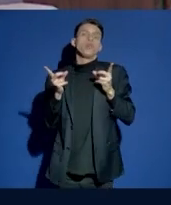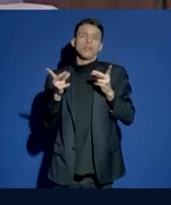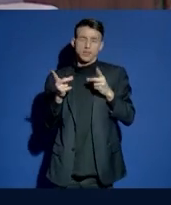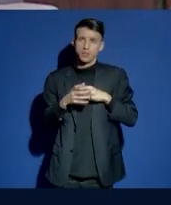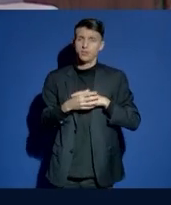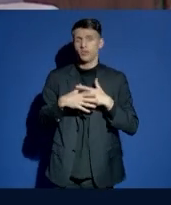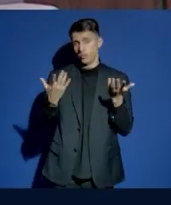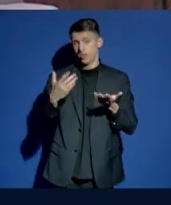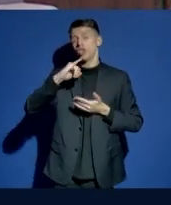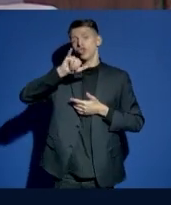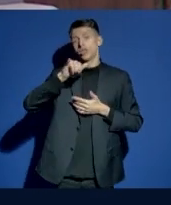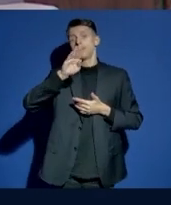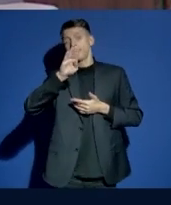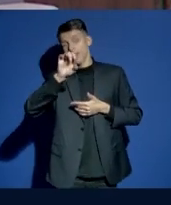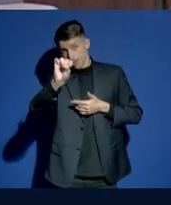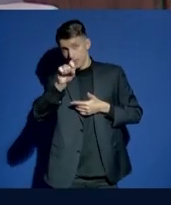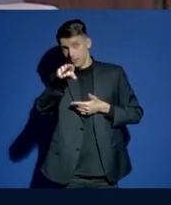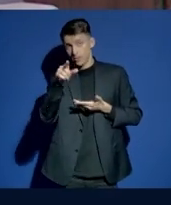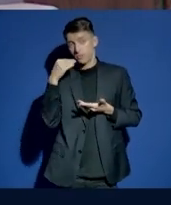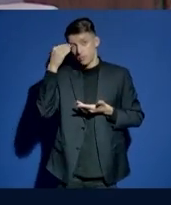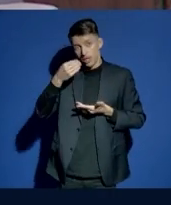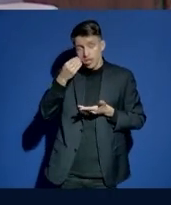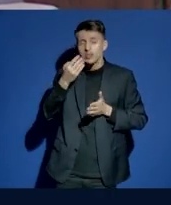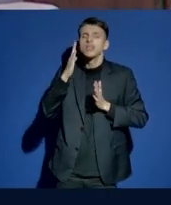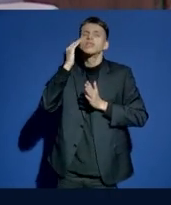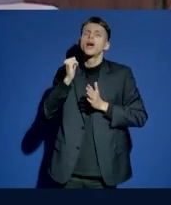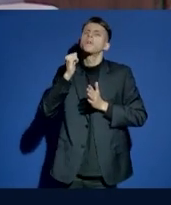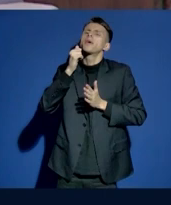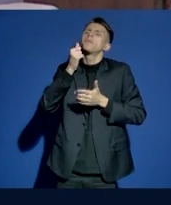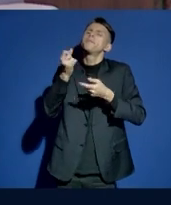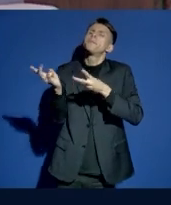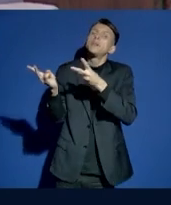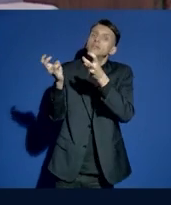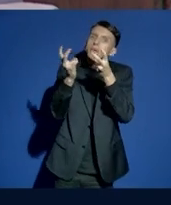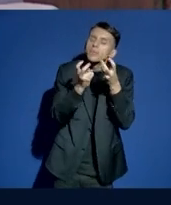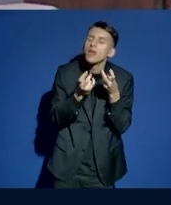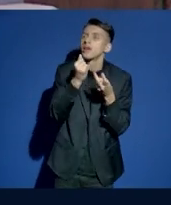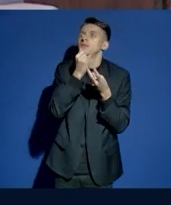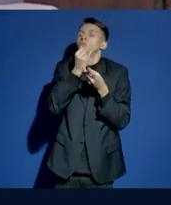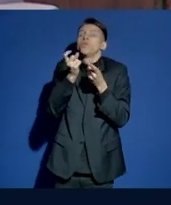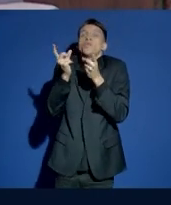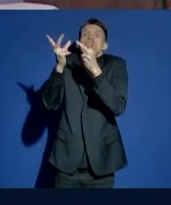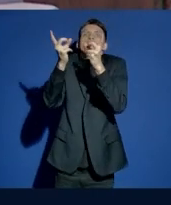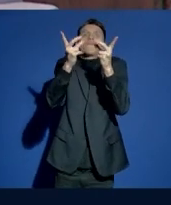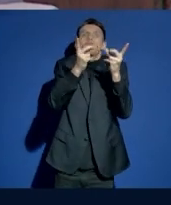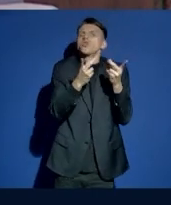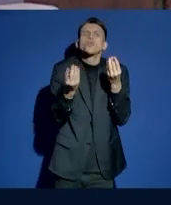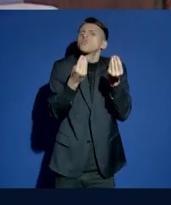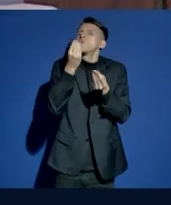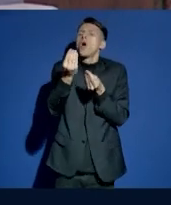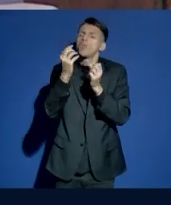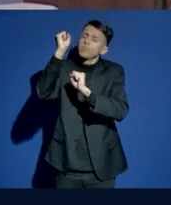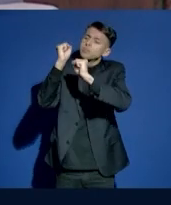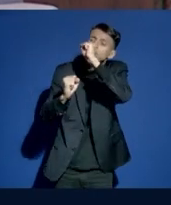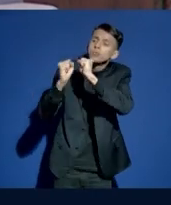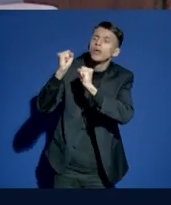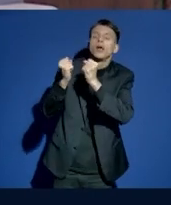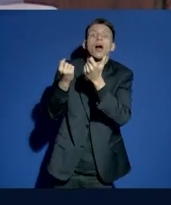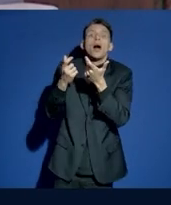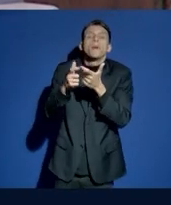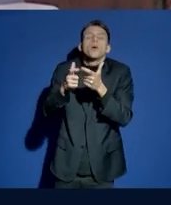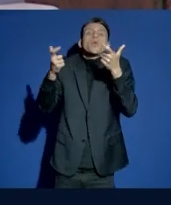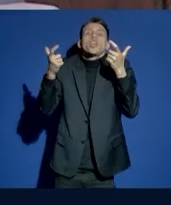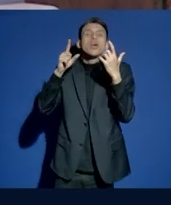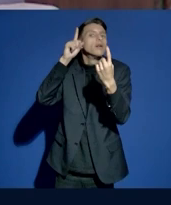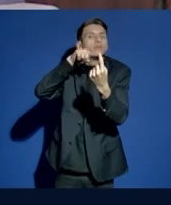na JBS, você, acho que melhor do que ninguém, consegue enxergar essas grandes tendências, né, para onde a indústria está indo em termos de inovação,